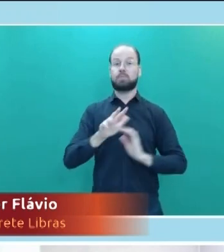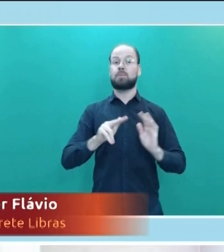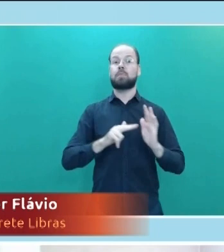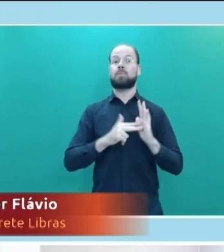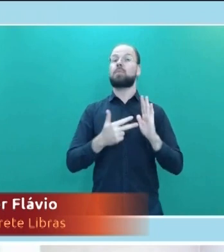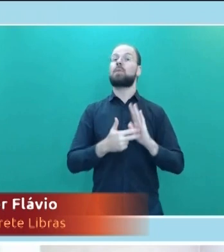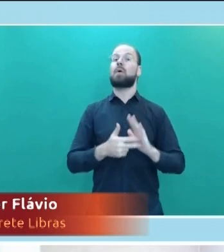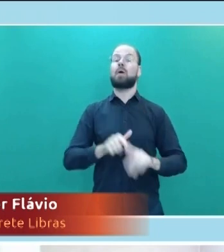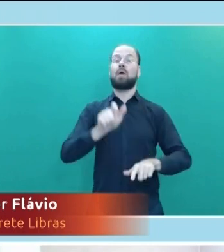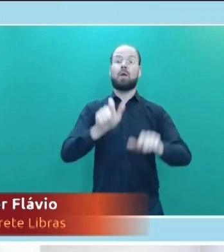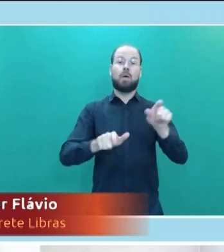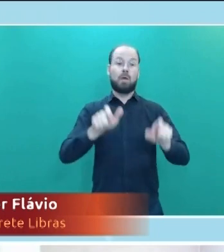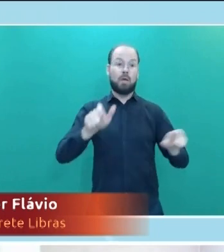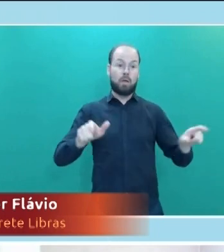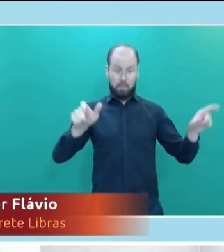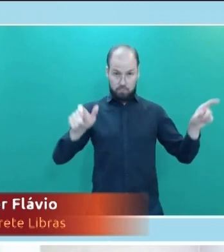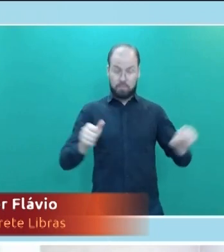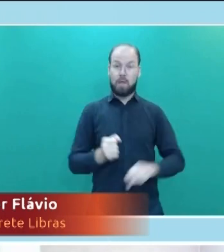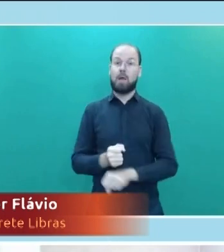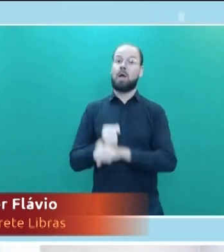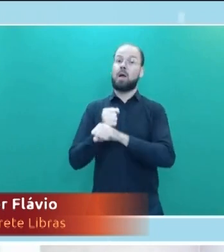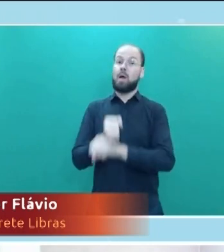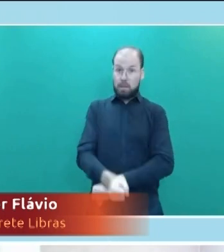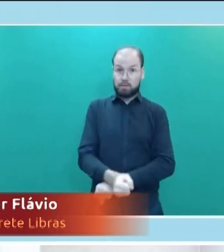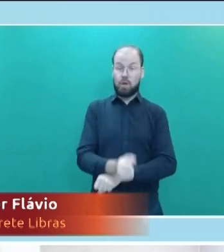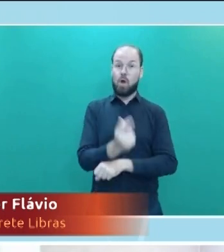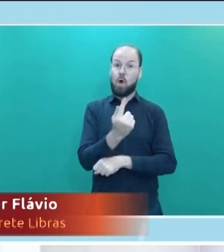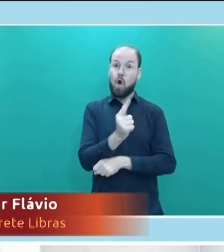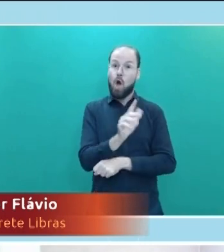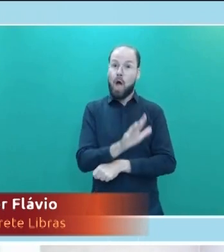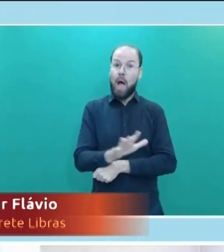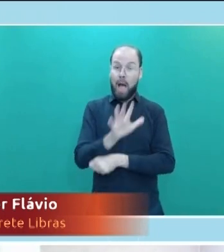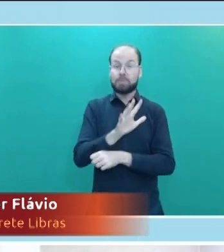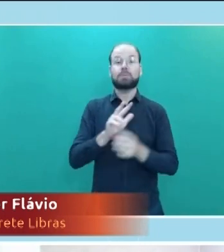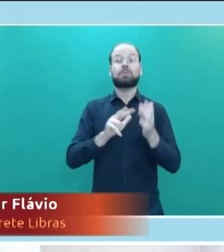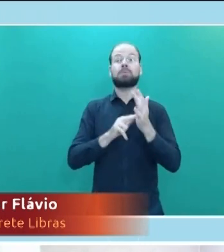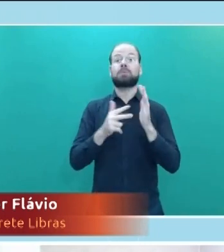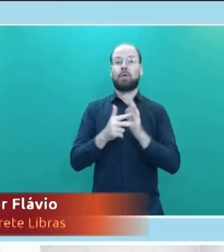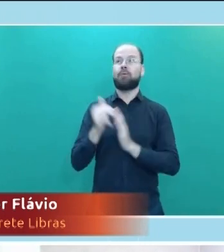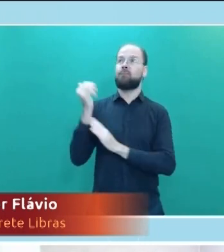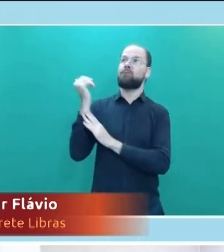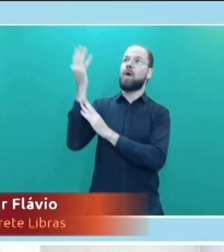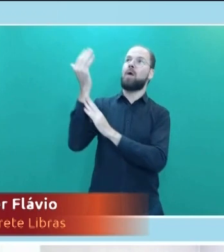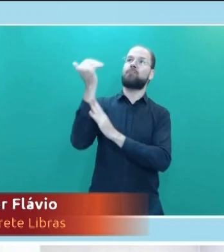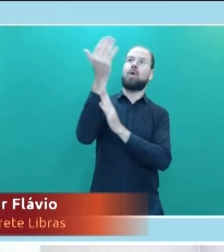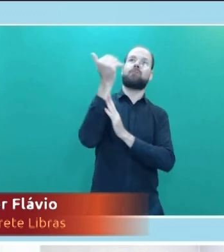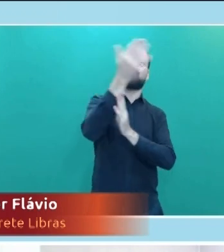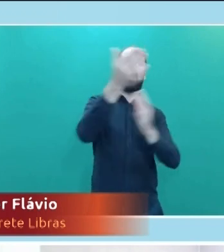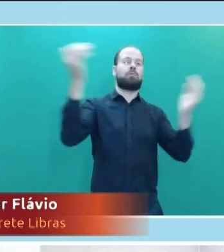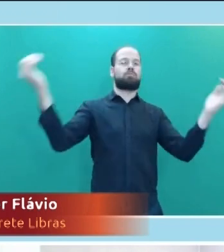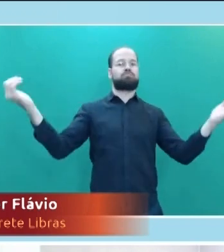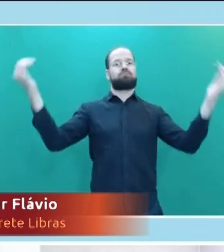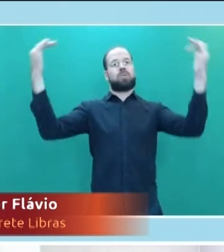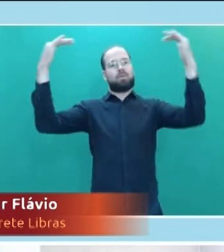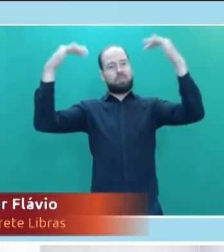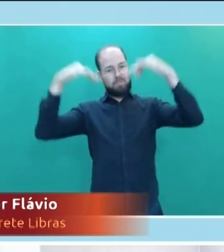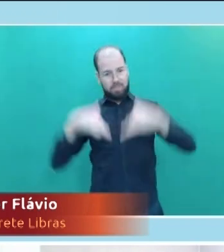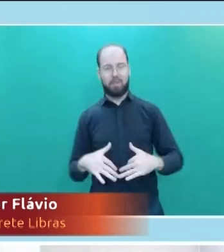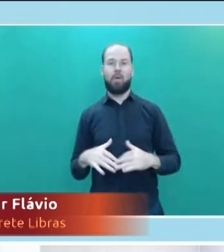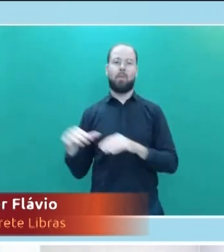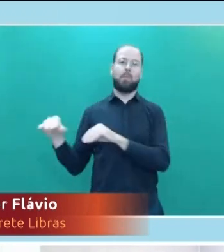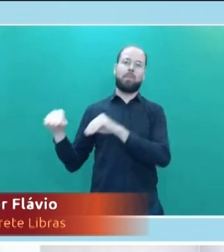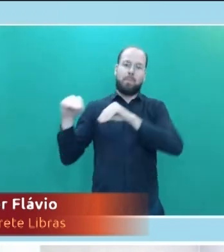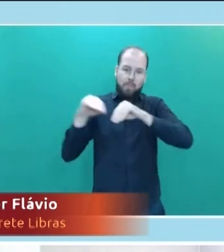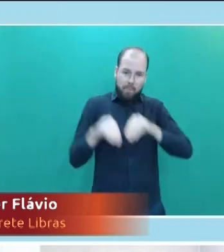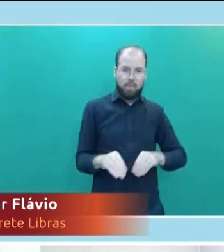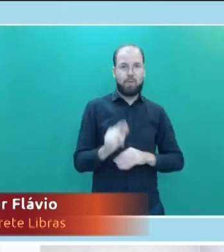Goiás, em boa parte, vinha de fora, como bem disse, Rio Grande do Norte, etc. E nós temos nas estatísticas uma